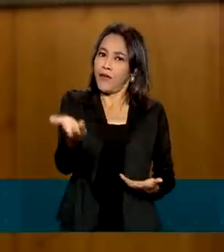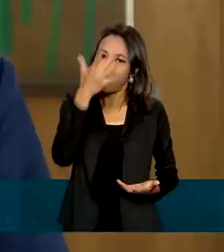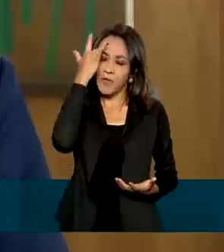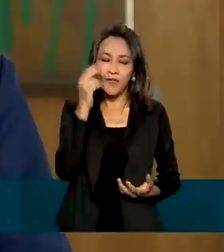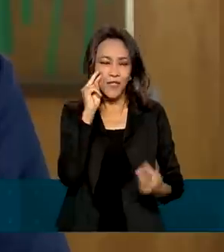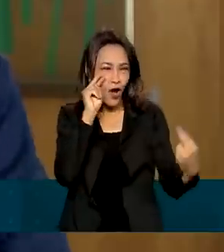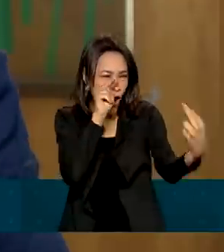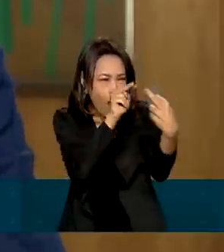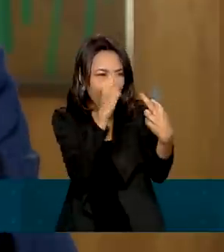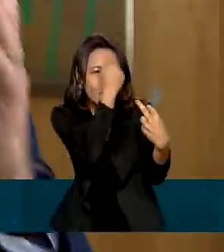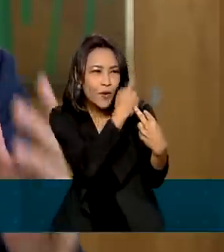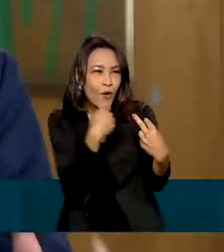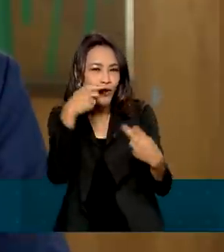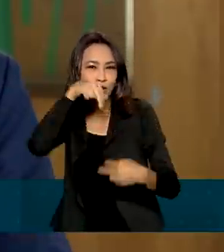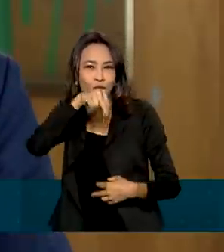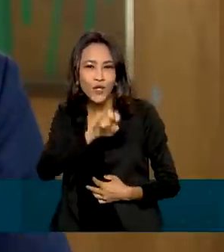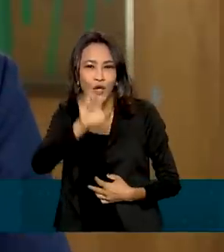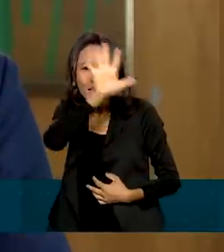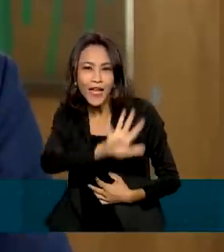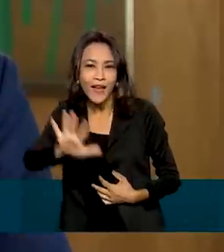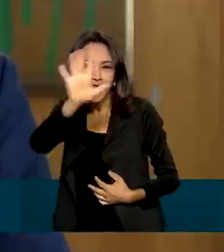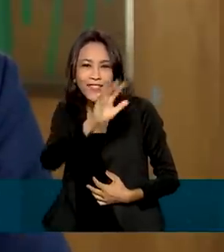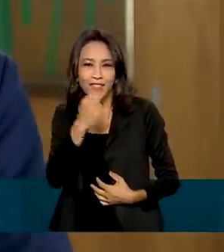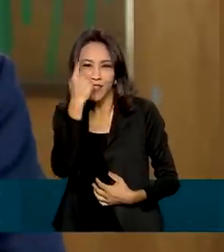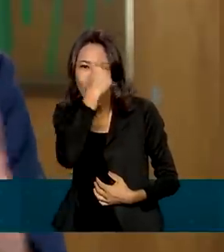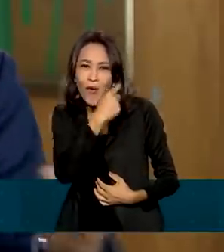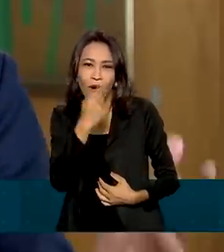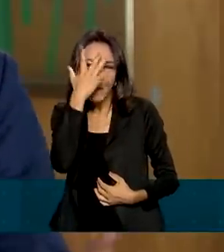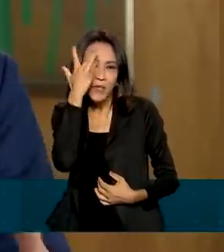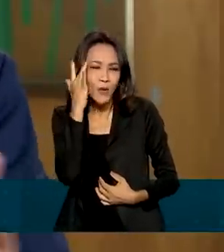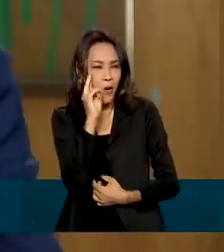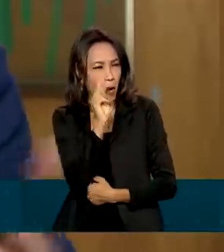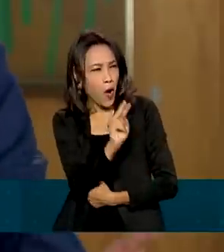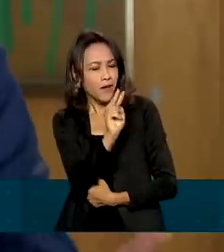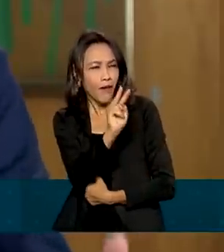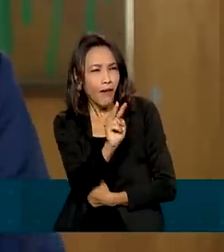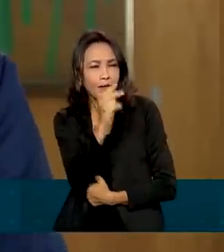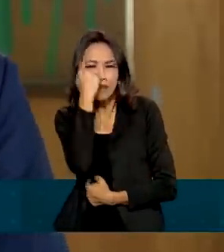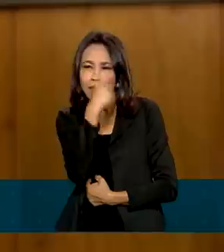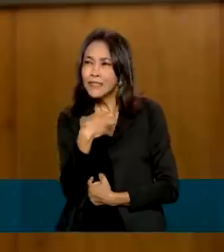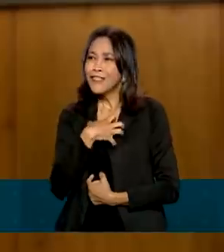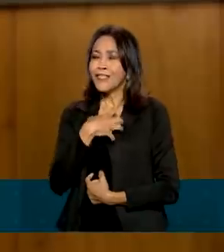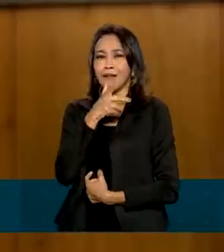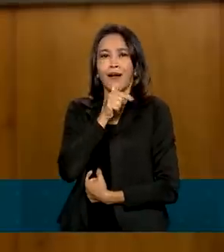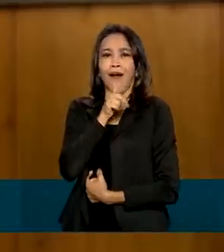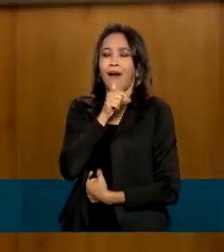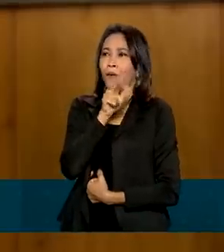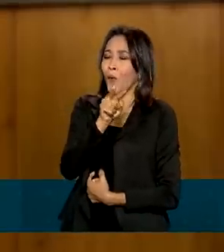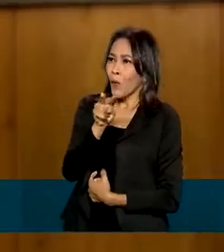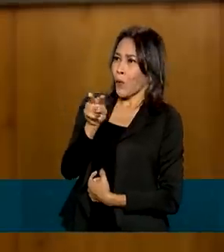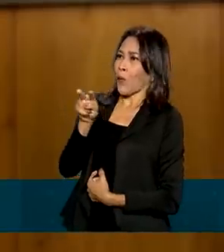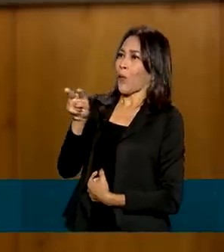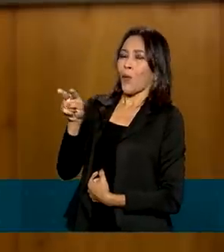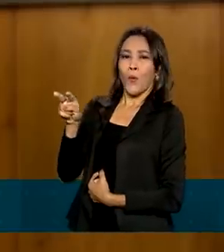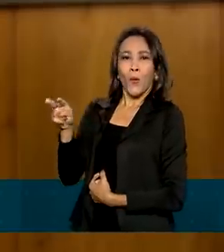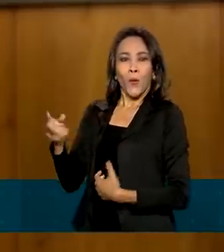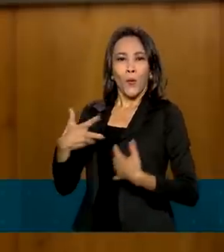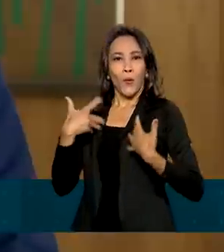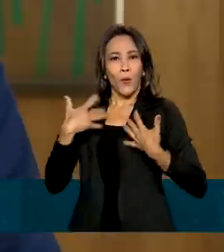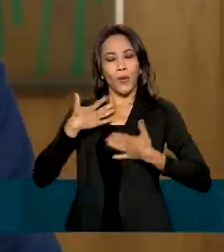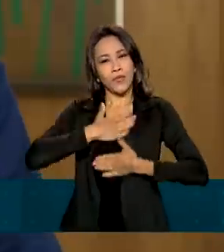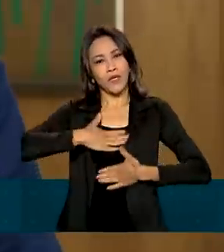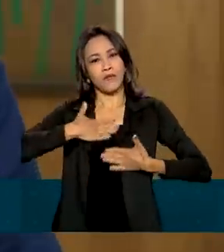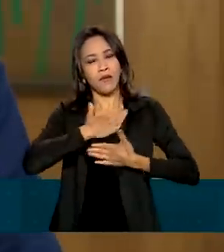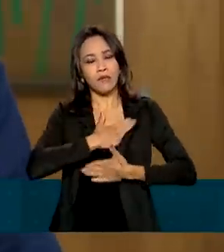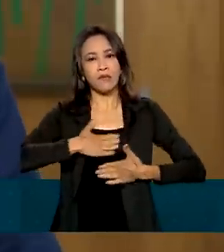no semblante do nordestino e vê eles sentindo a água, né, pode também sentir a